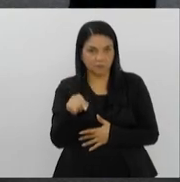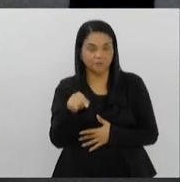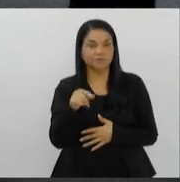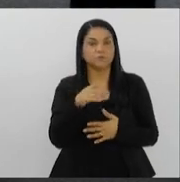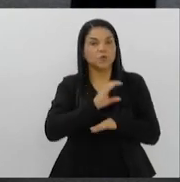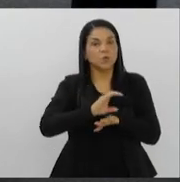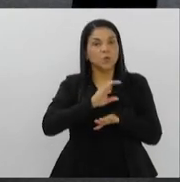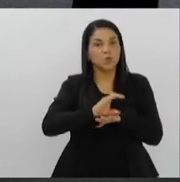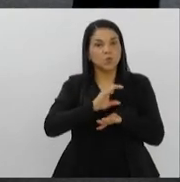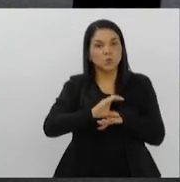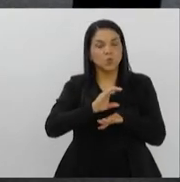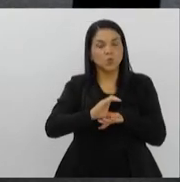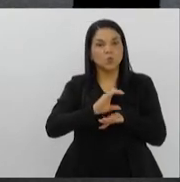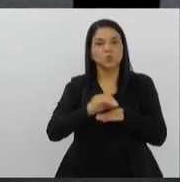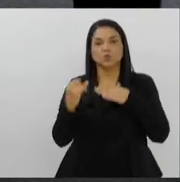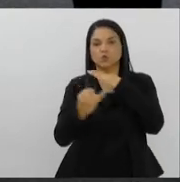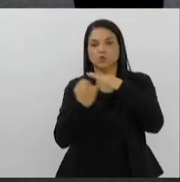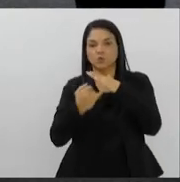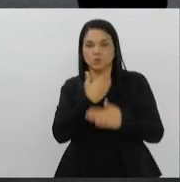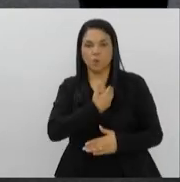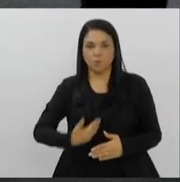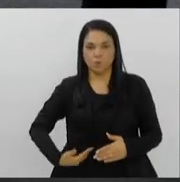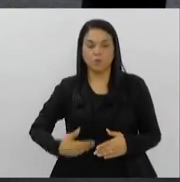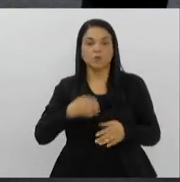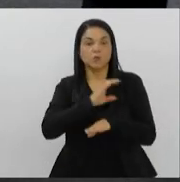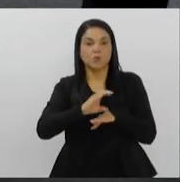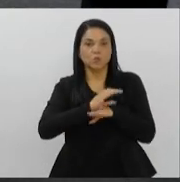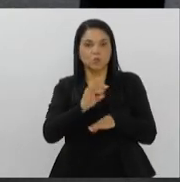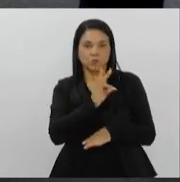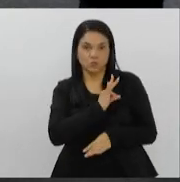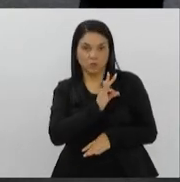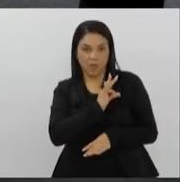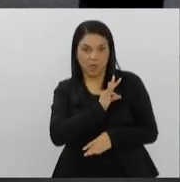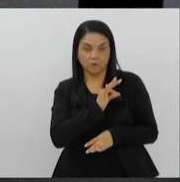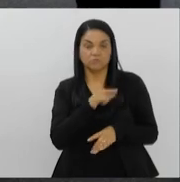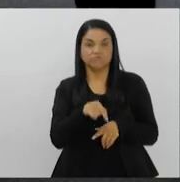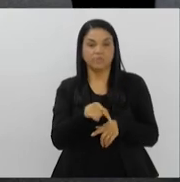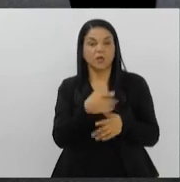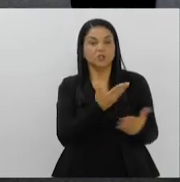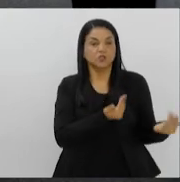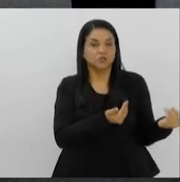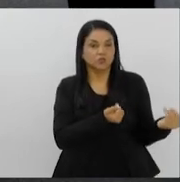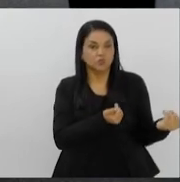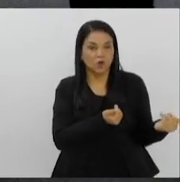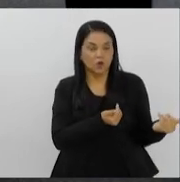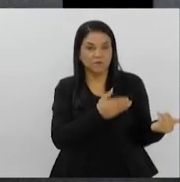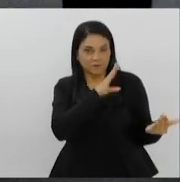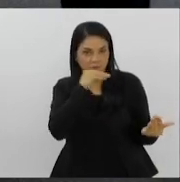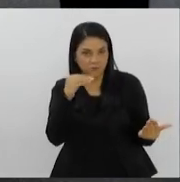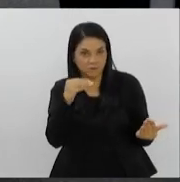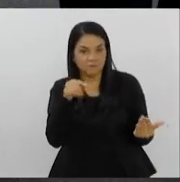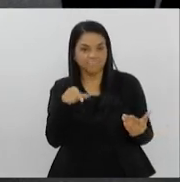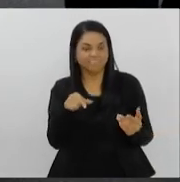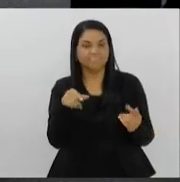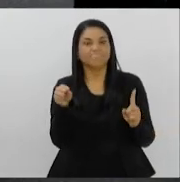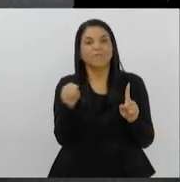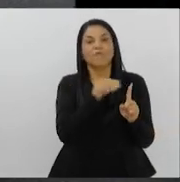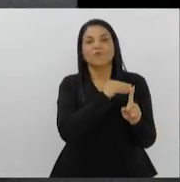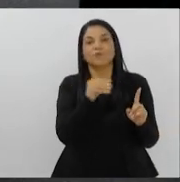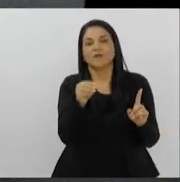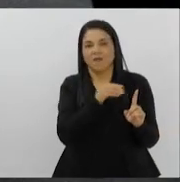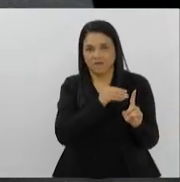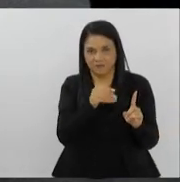instituições públicas de ensino técnico para esses jovens que são extremamente vulneráveis e